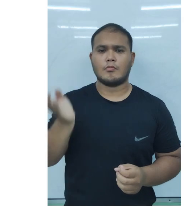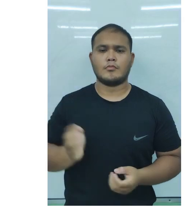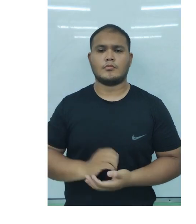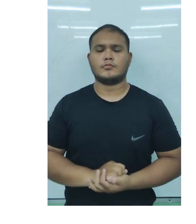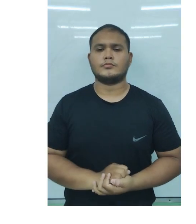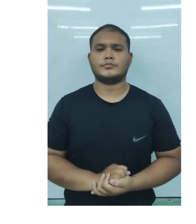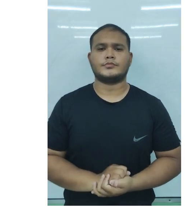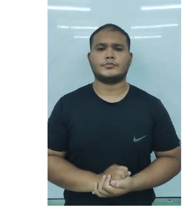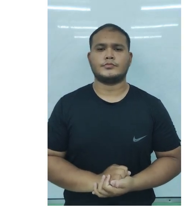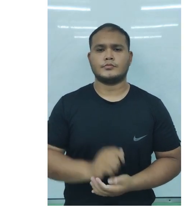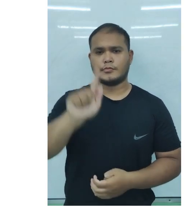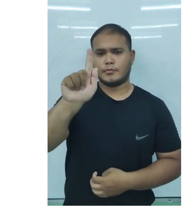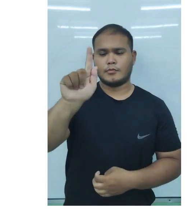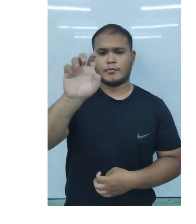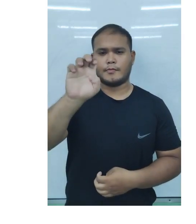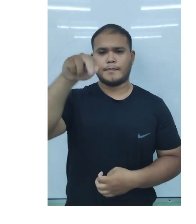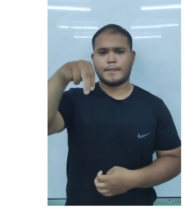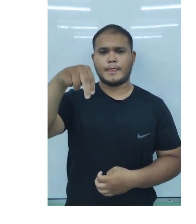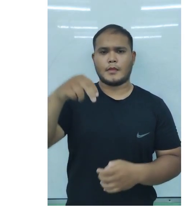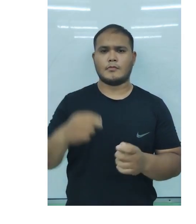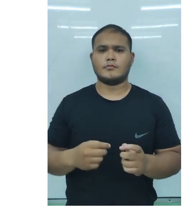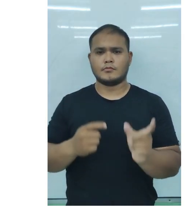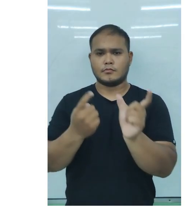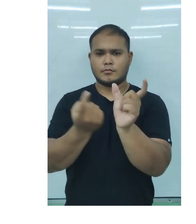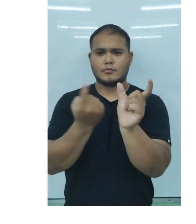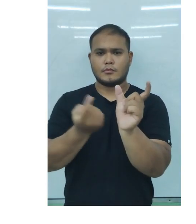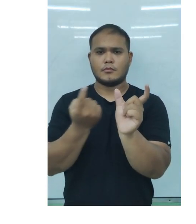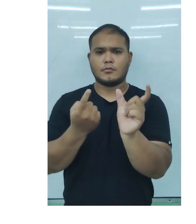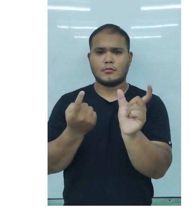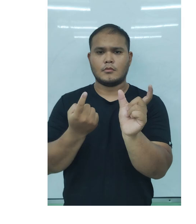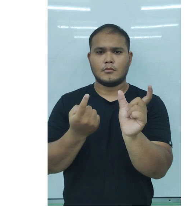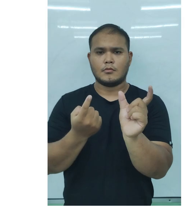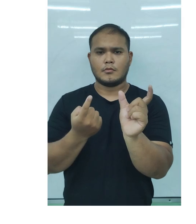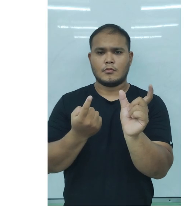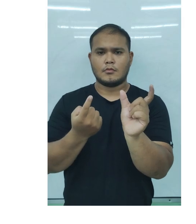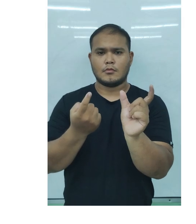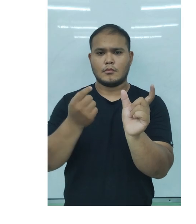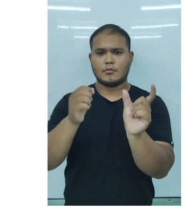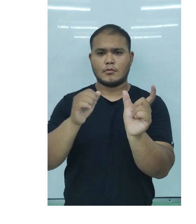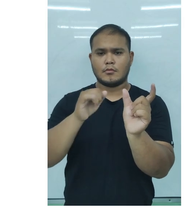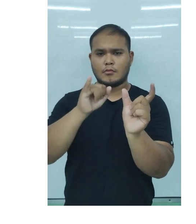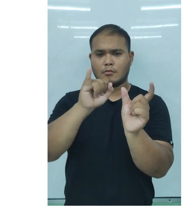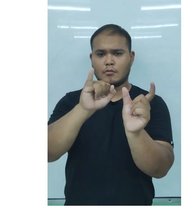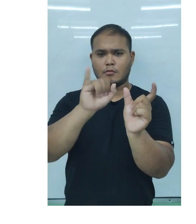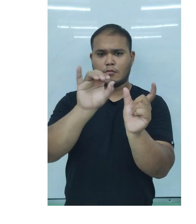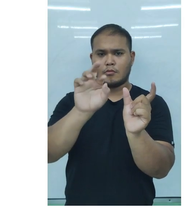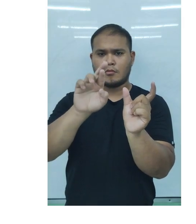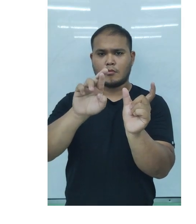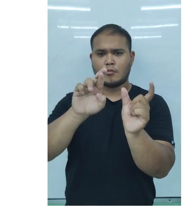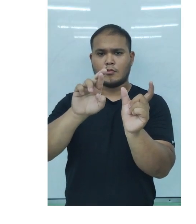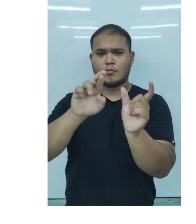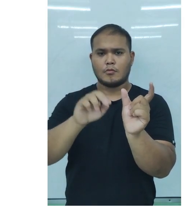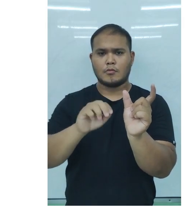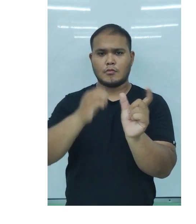singular e tiramos o pulcre. E vamos substituir por io